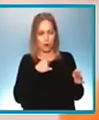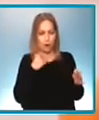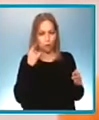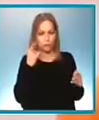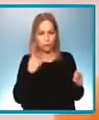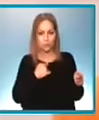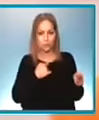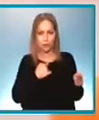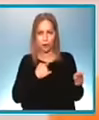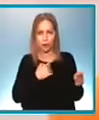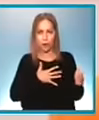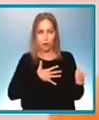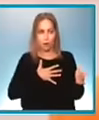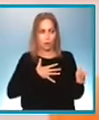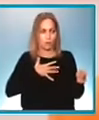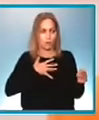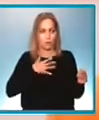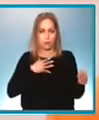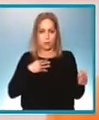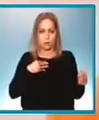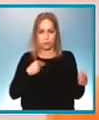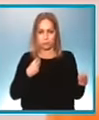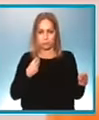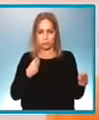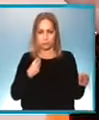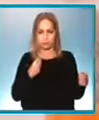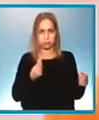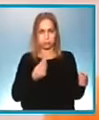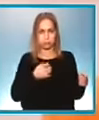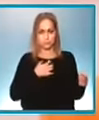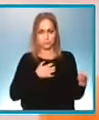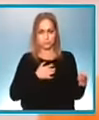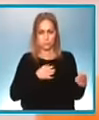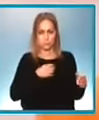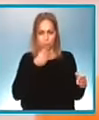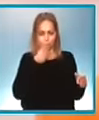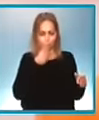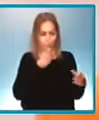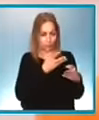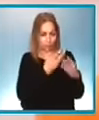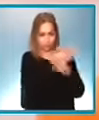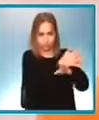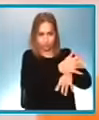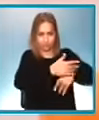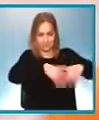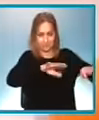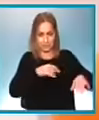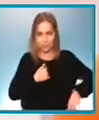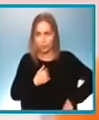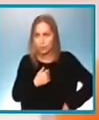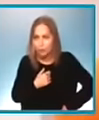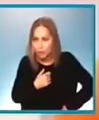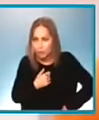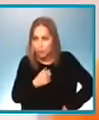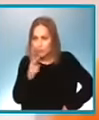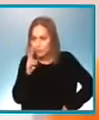eu fiquei sem palavras, eu fiquei sem ar. Aquilo tudo queimou, a massa e tudo. E eu fiquei a olhar, mas o que é